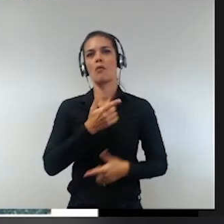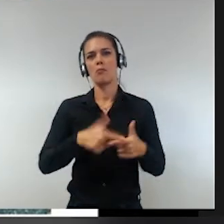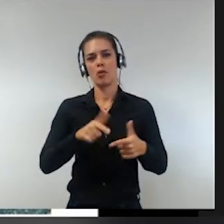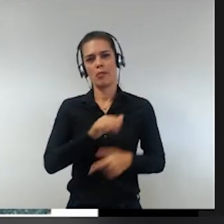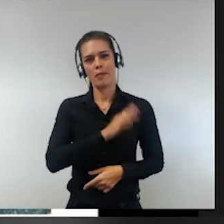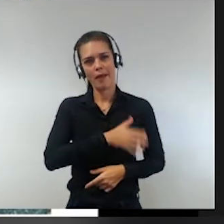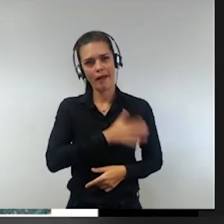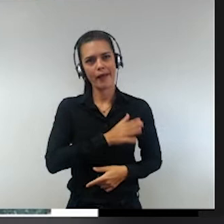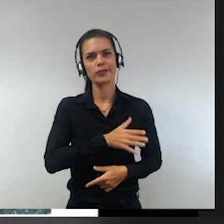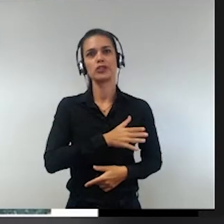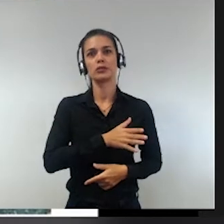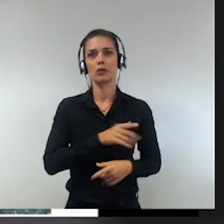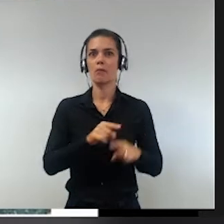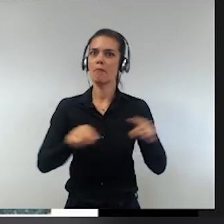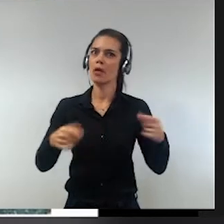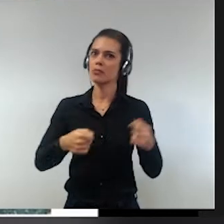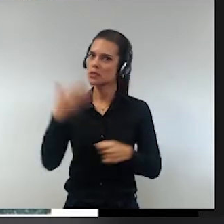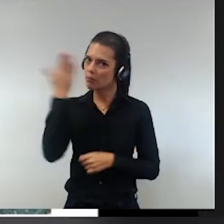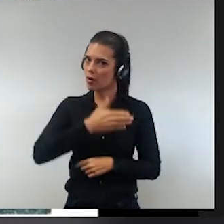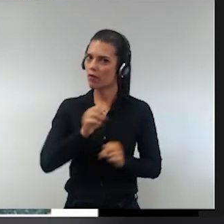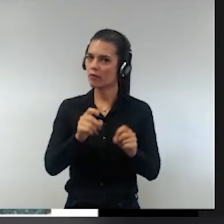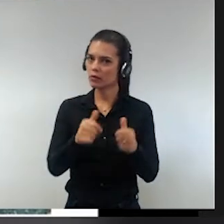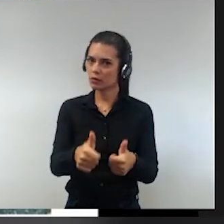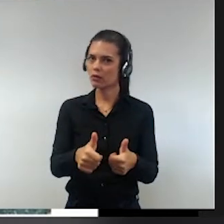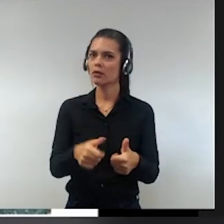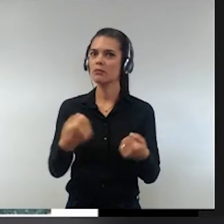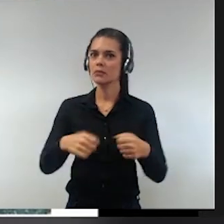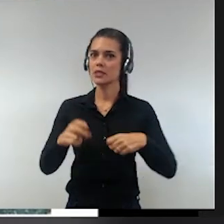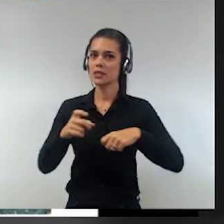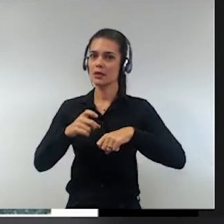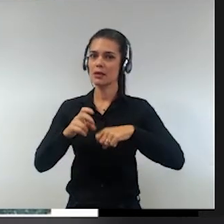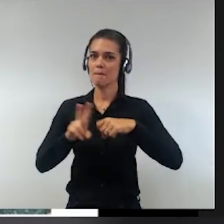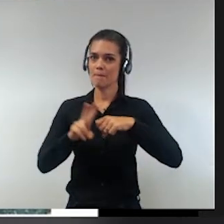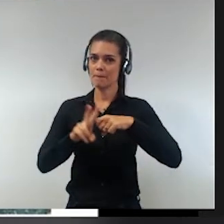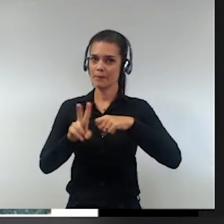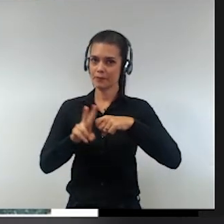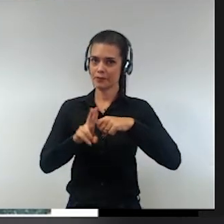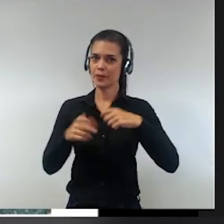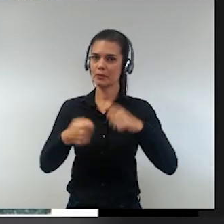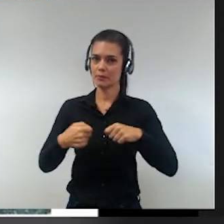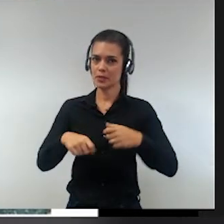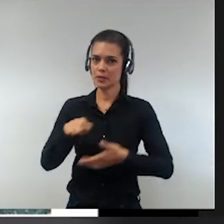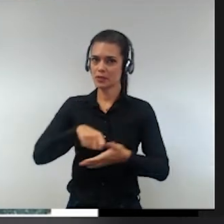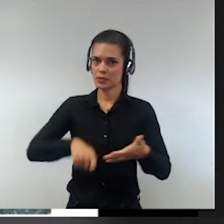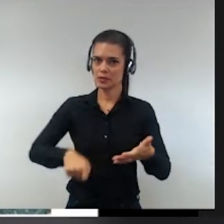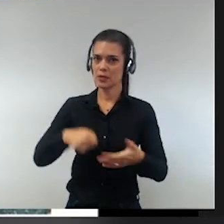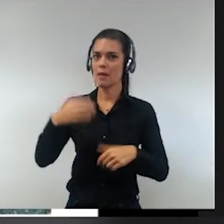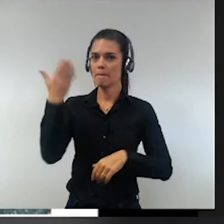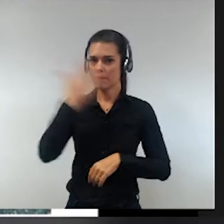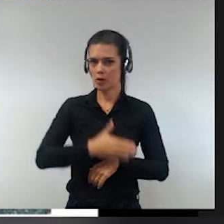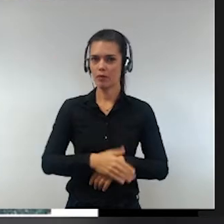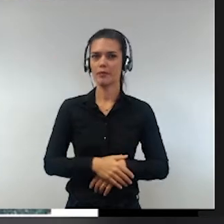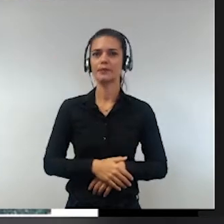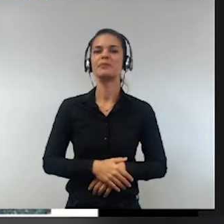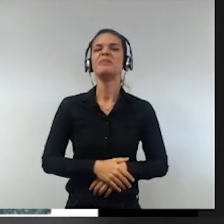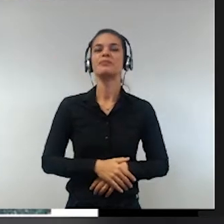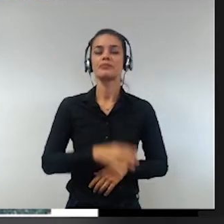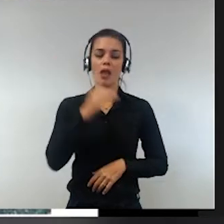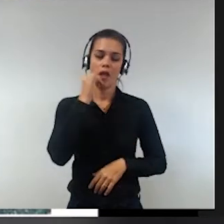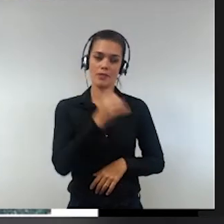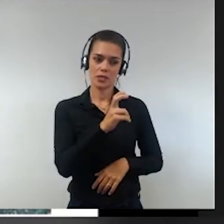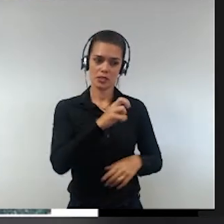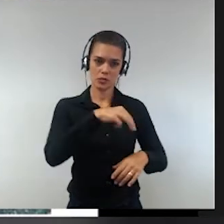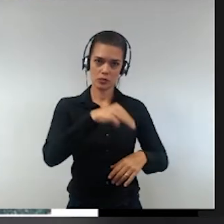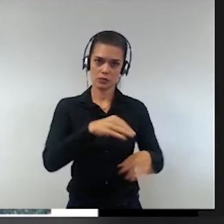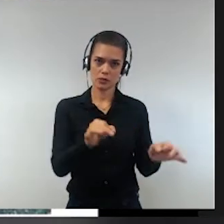isso comprovado. Vejam vocês a nova conotação jurídica dos animais. Reinaldo, só avisando, tem 5 minutos ainda. Tá bom.